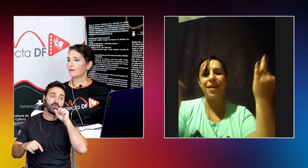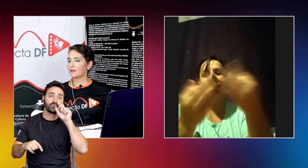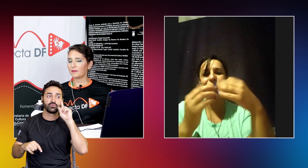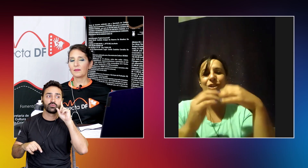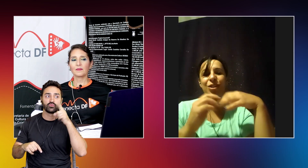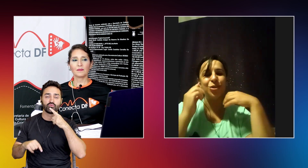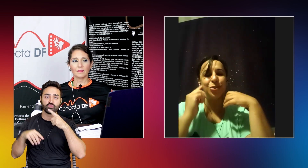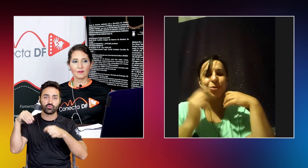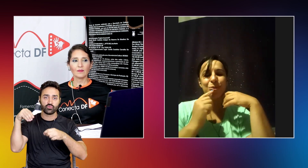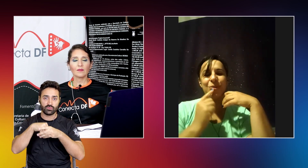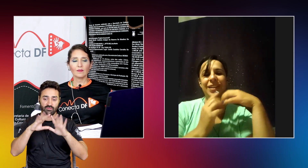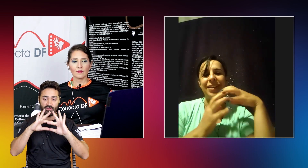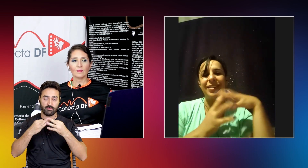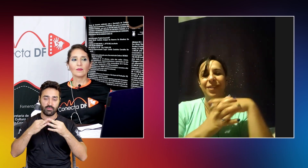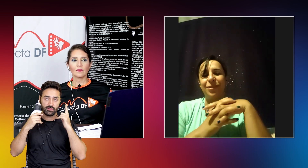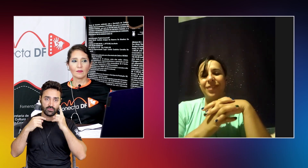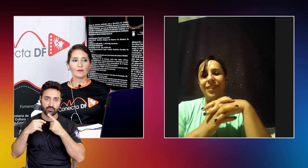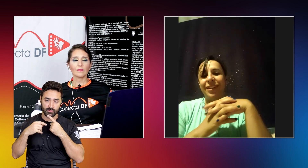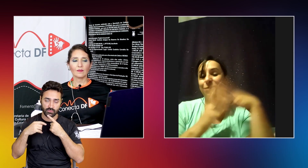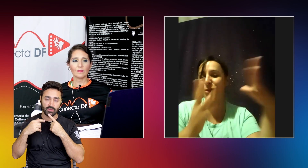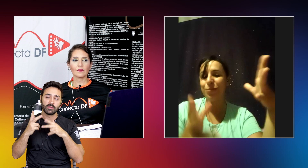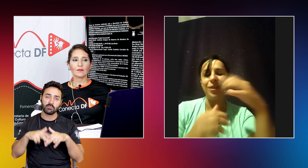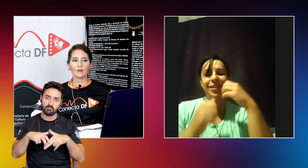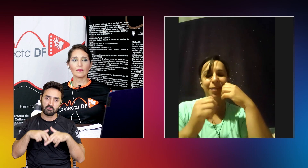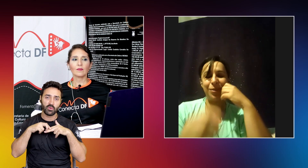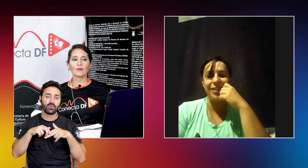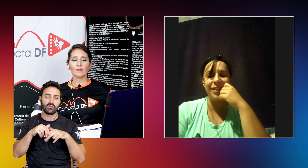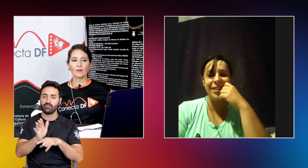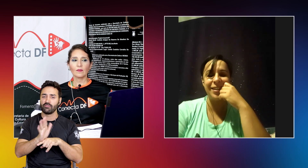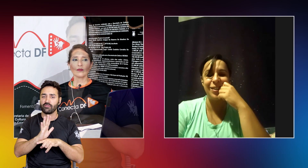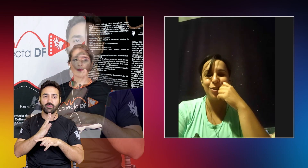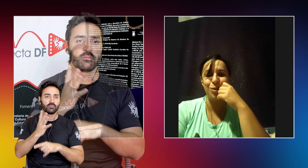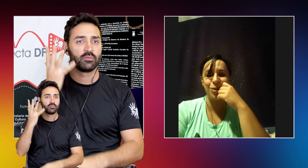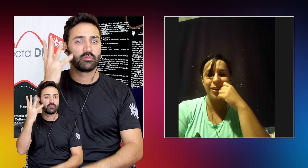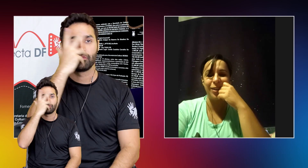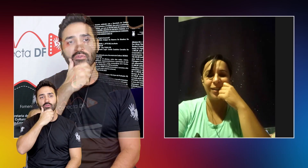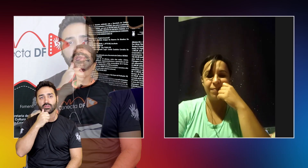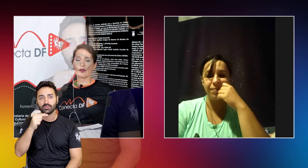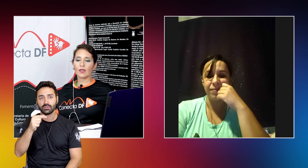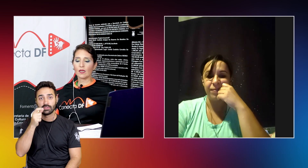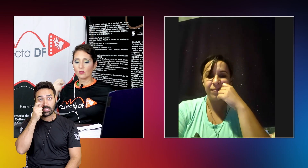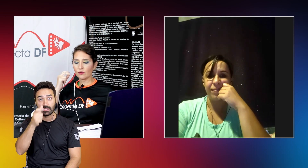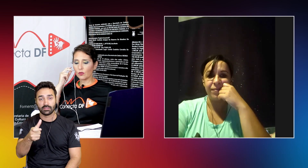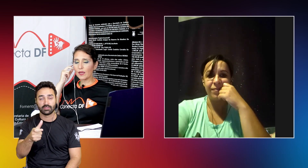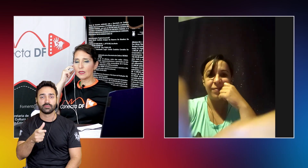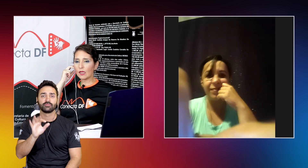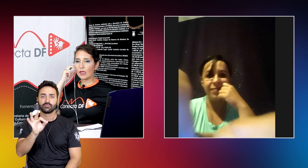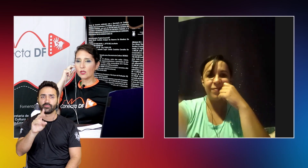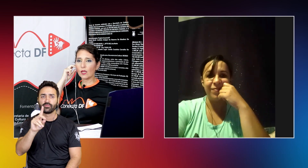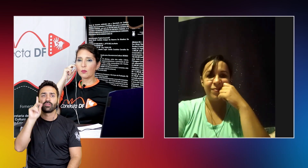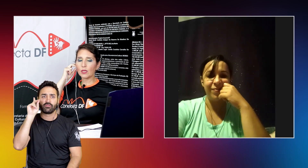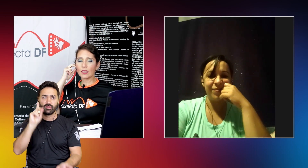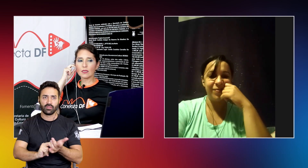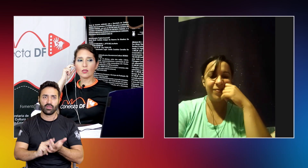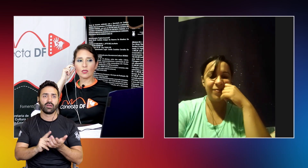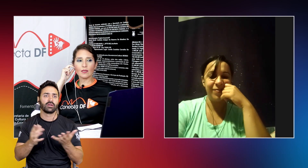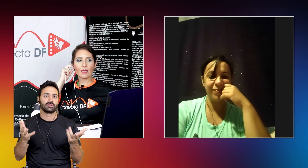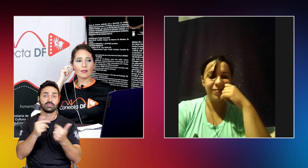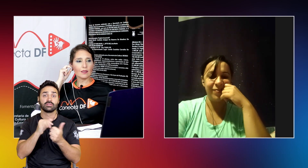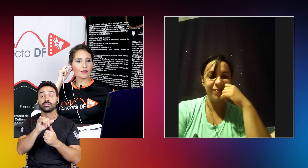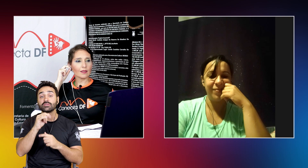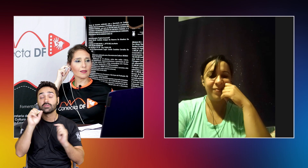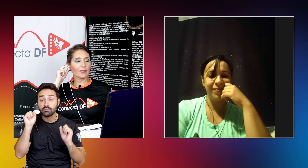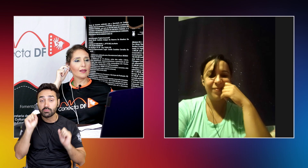família de surdos, né? Então, é muito bonita e é muito interessante a história. É verdade, o filme é excelente. Quem puder